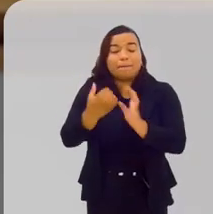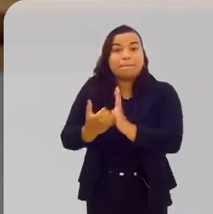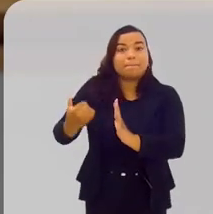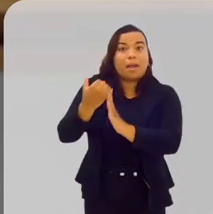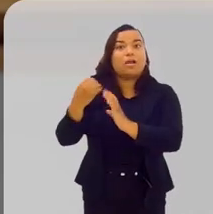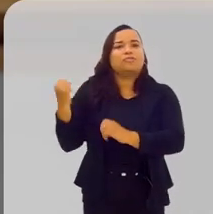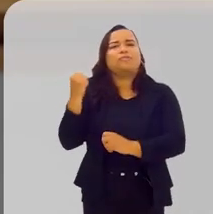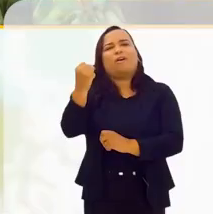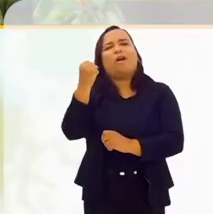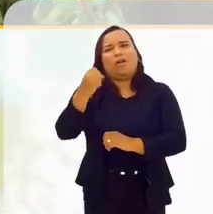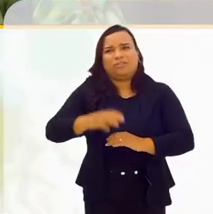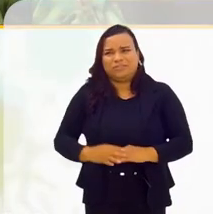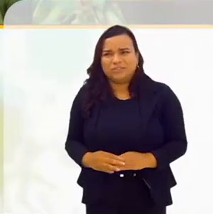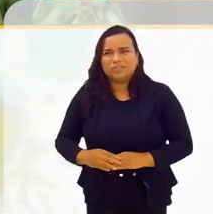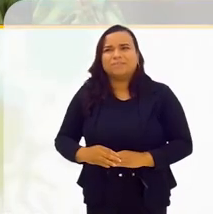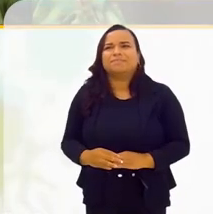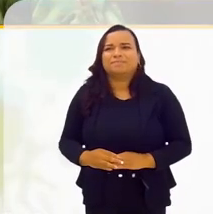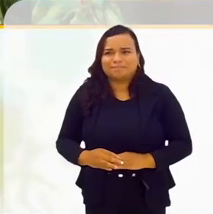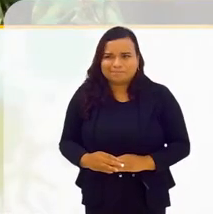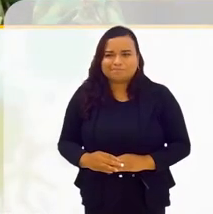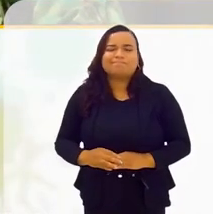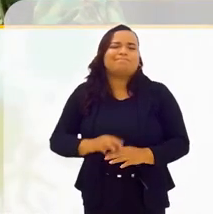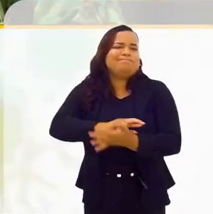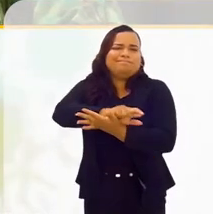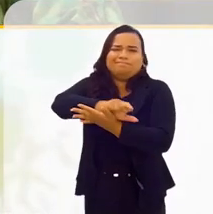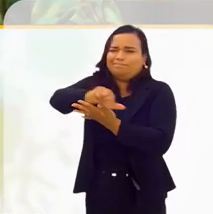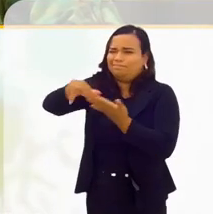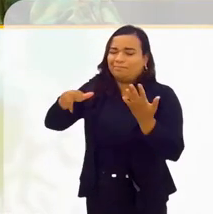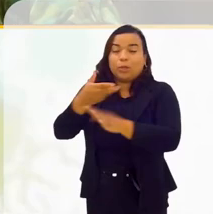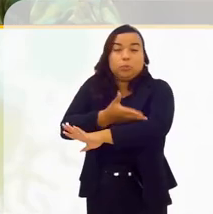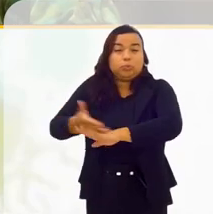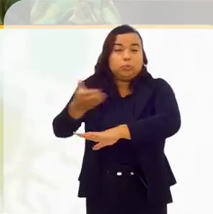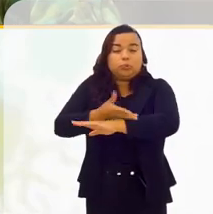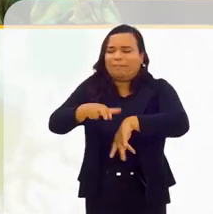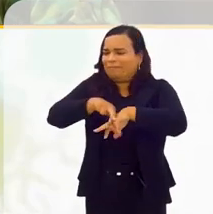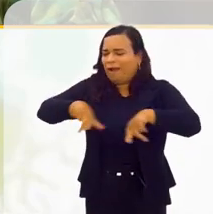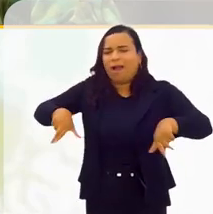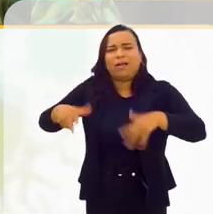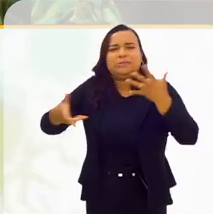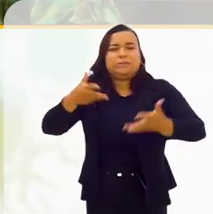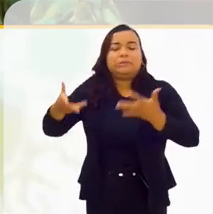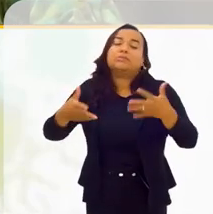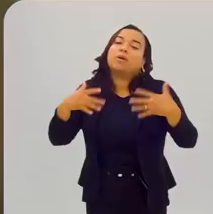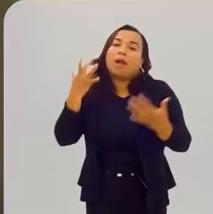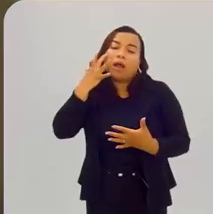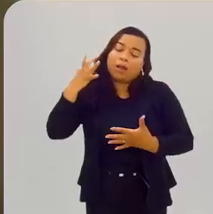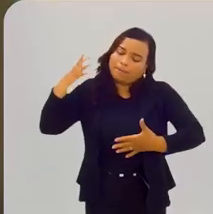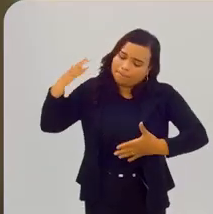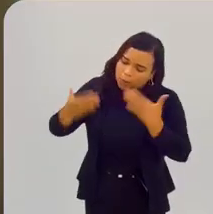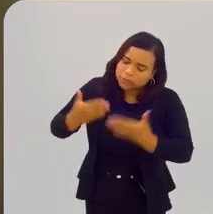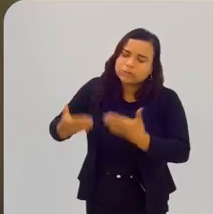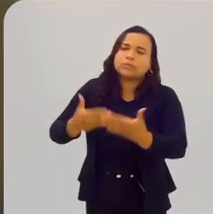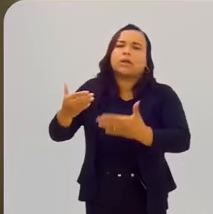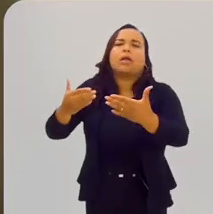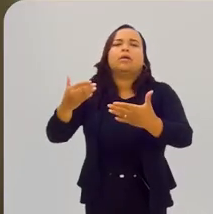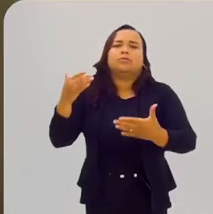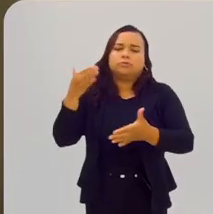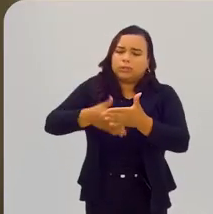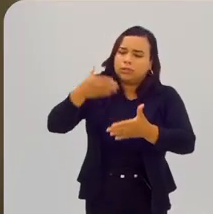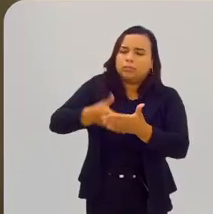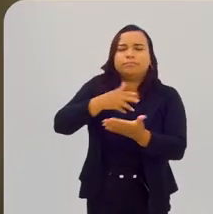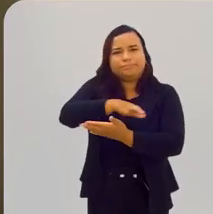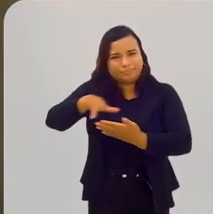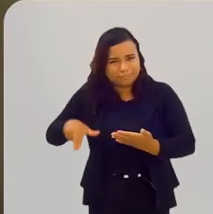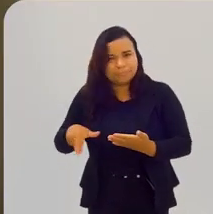que você passou a parte da hipomania Então eu acho que esse processo dessa